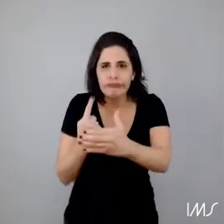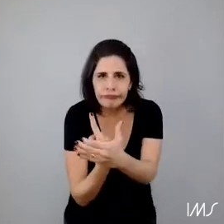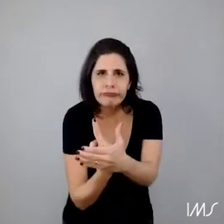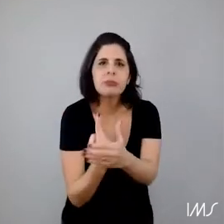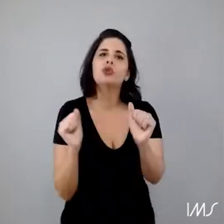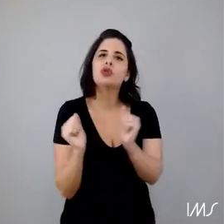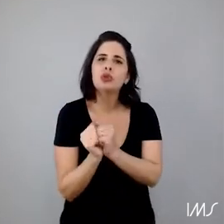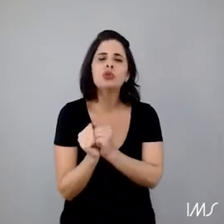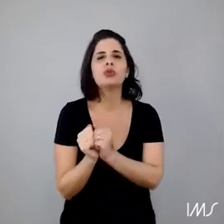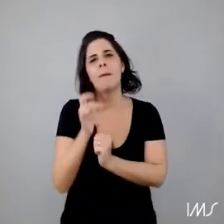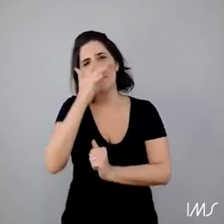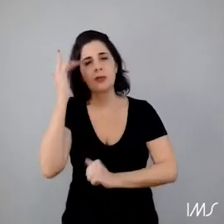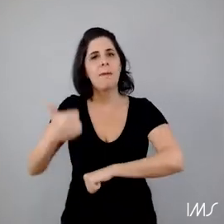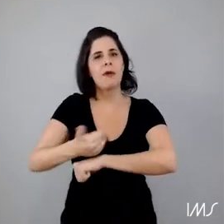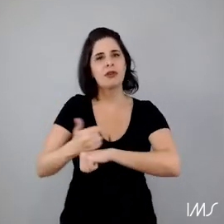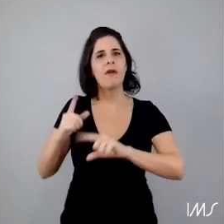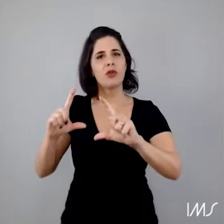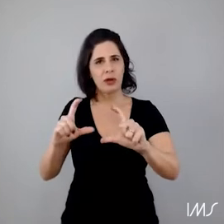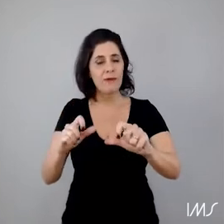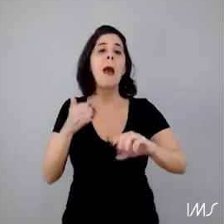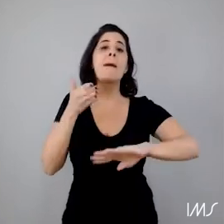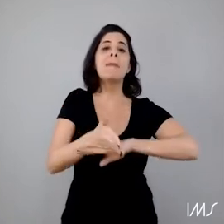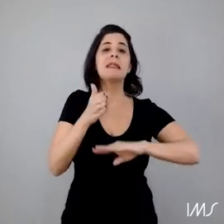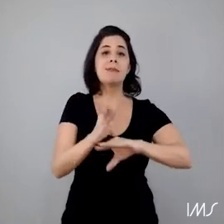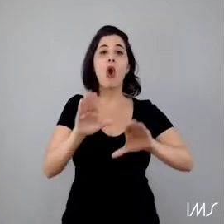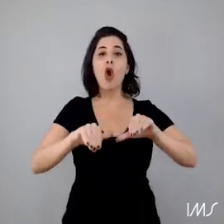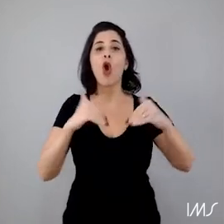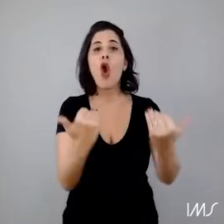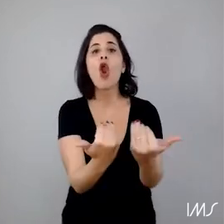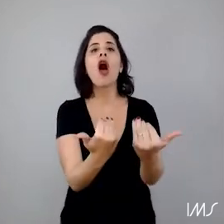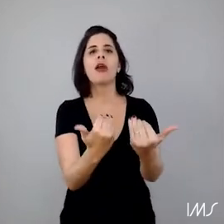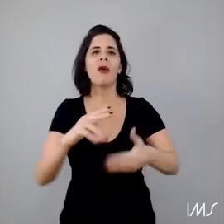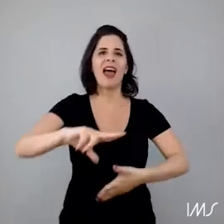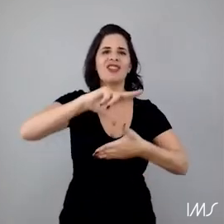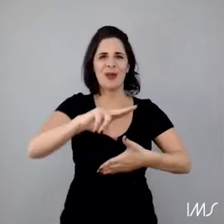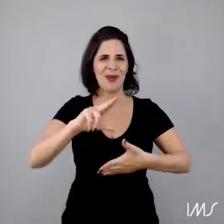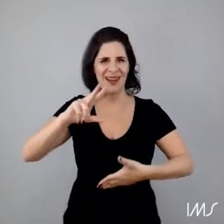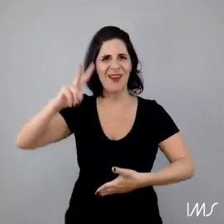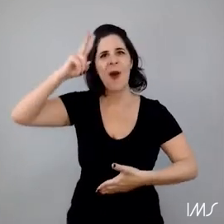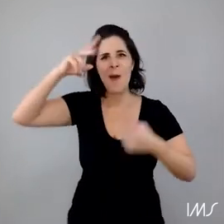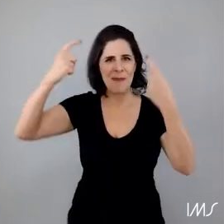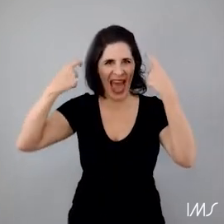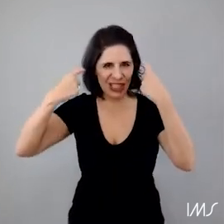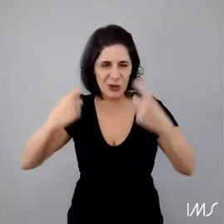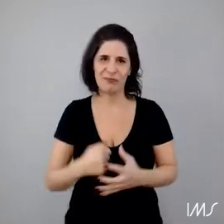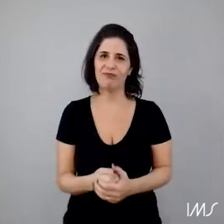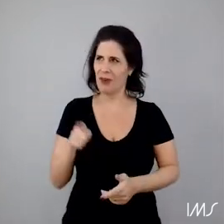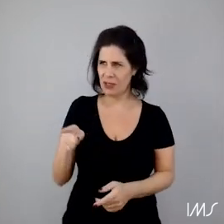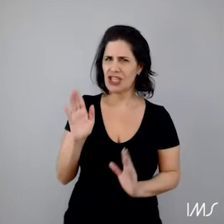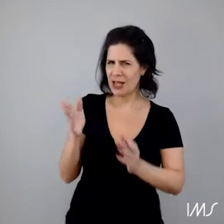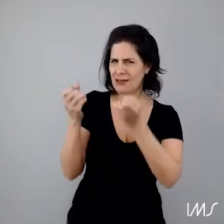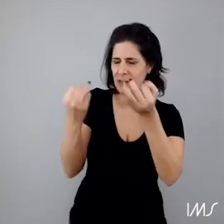também lembrou hoje à noite. Stefânia presenciou como jornalista do segundo colóquio de 81. Esses